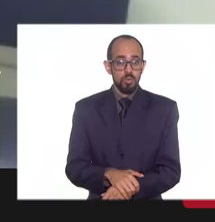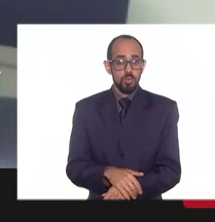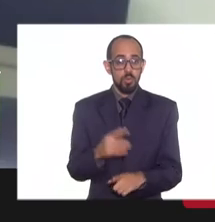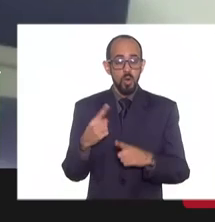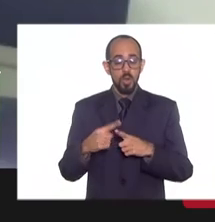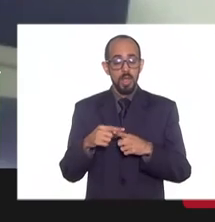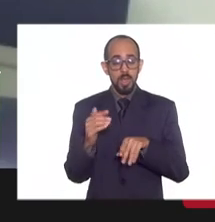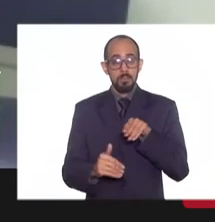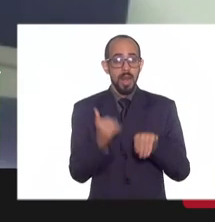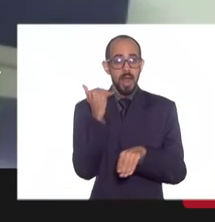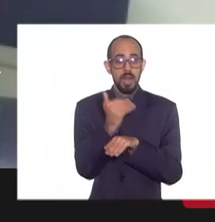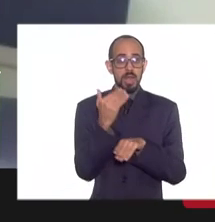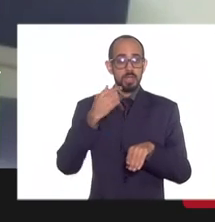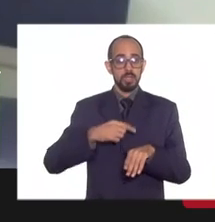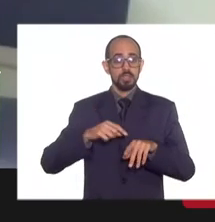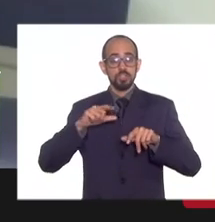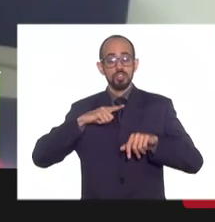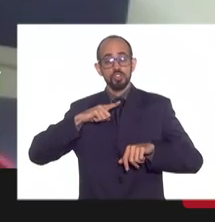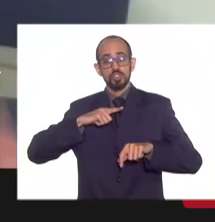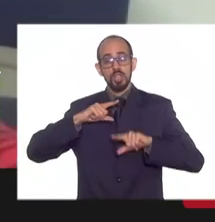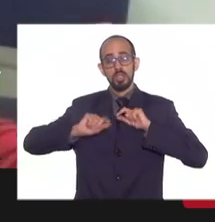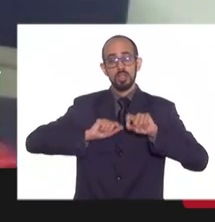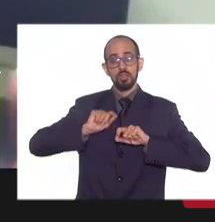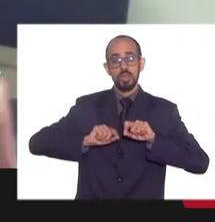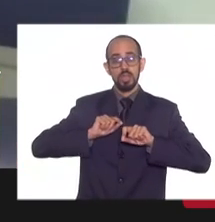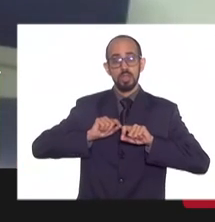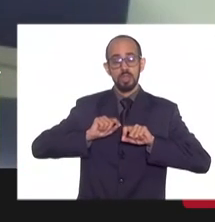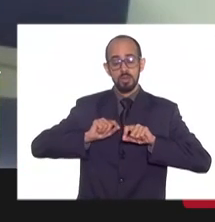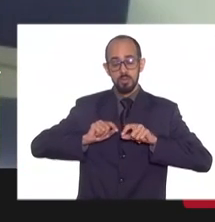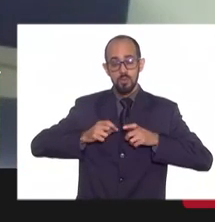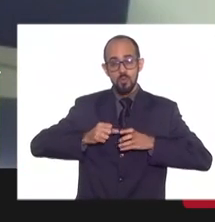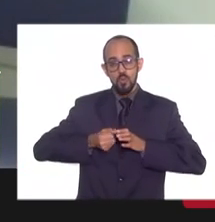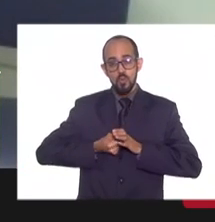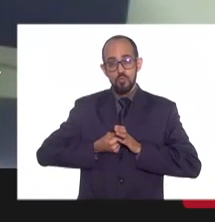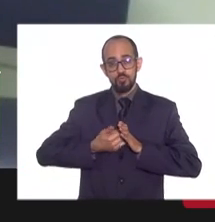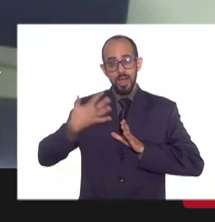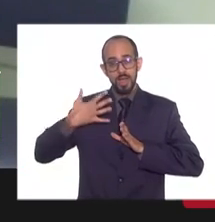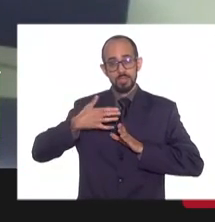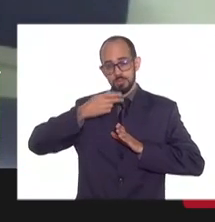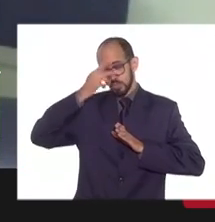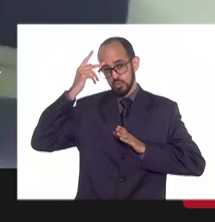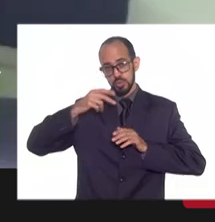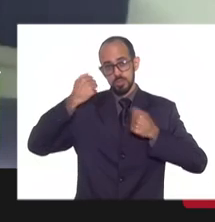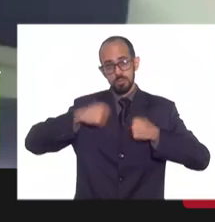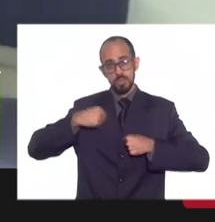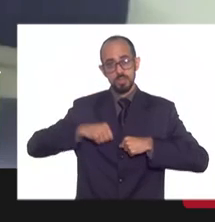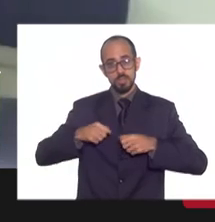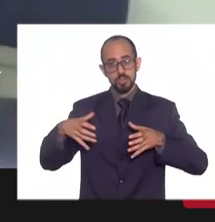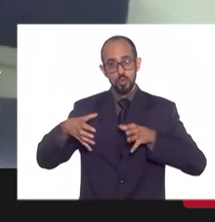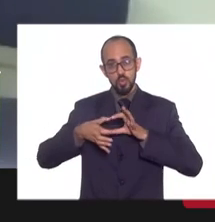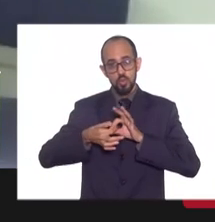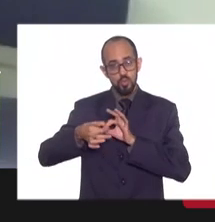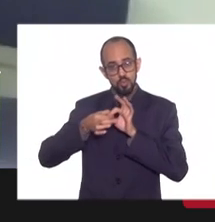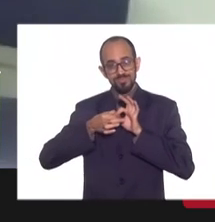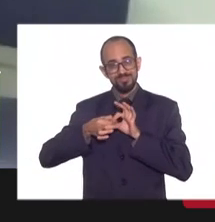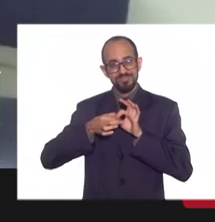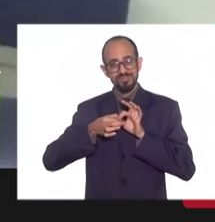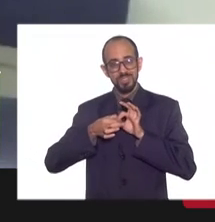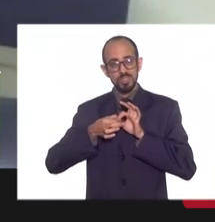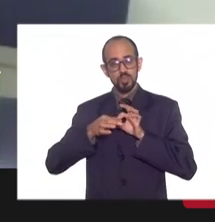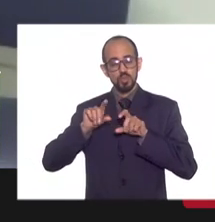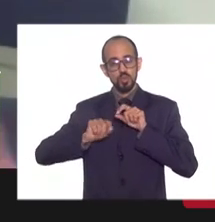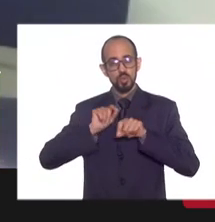pra além disso né a gente está reunindo aí uma cadeia de pessoas que precisam também sarar as feridas da alma